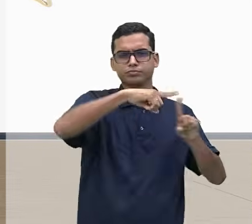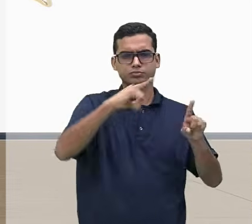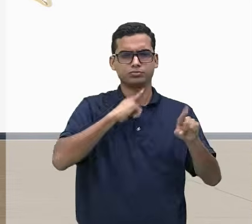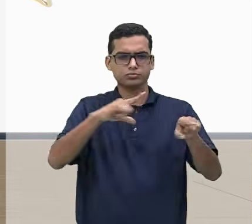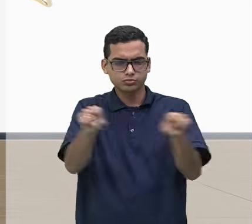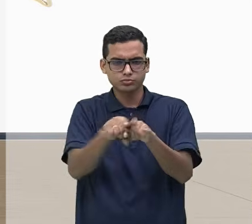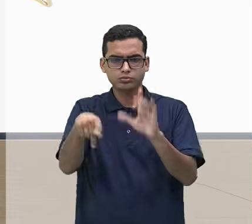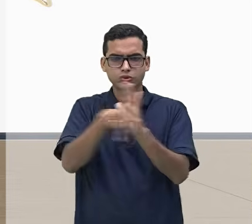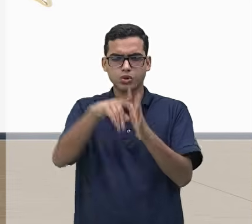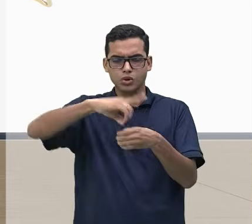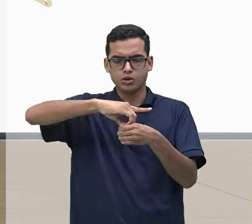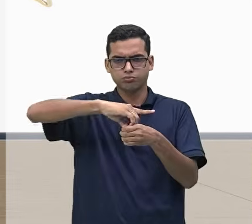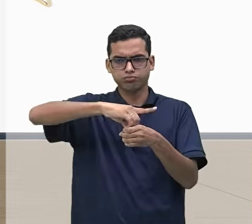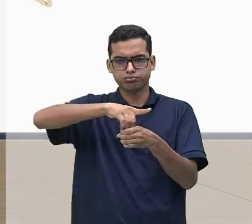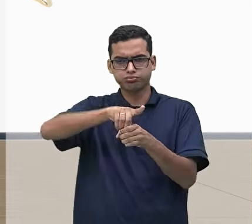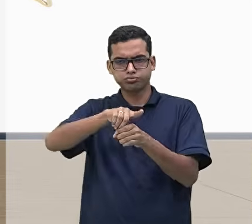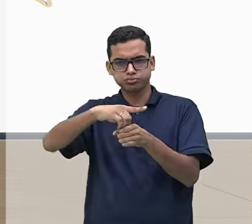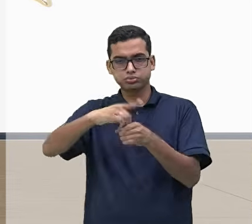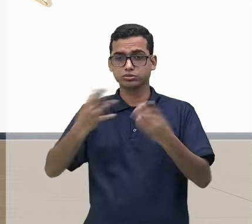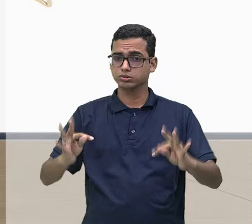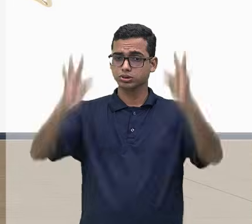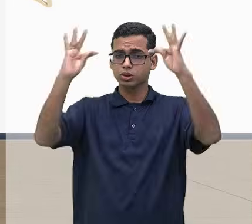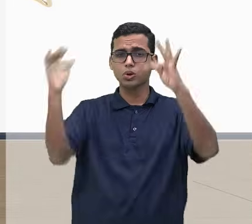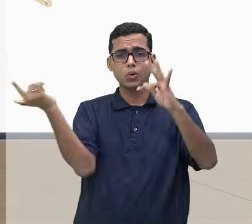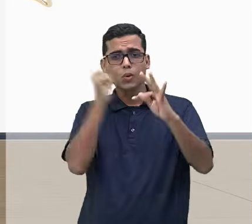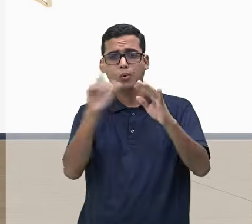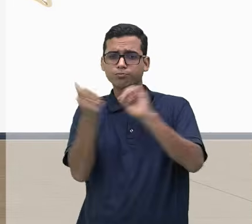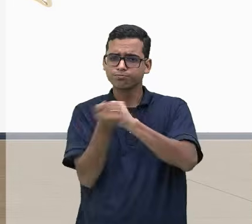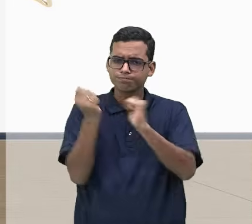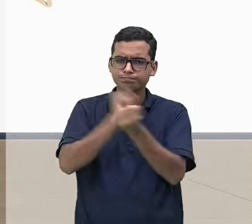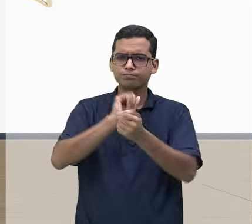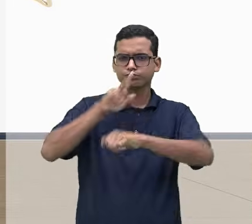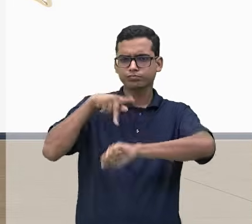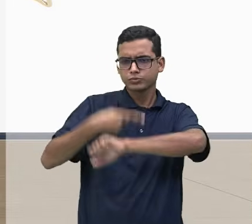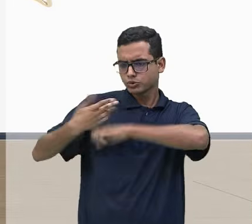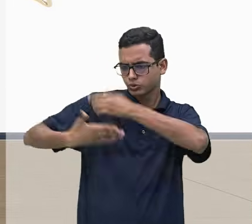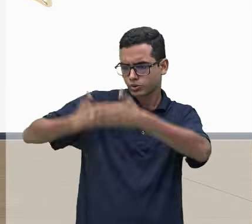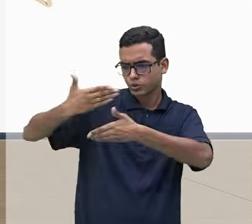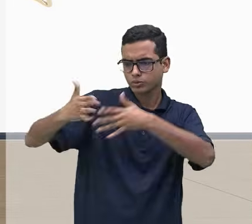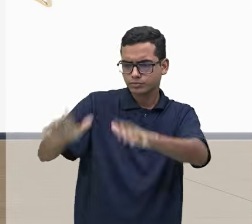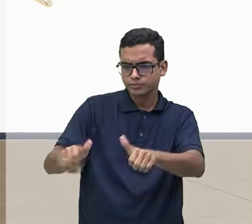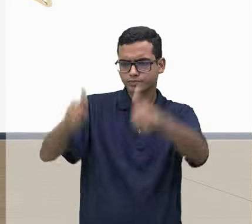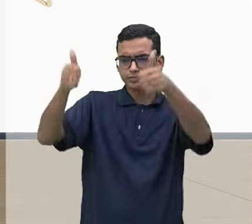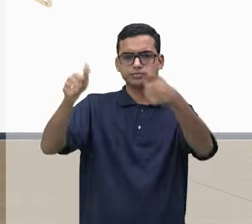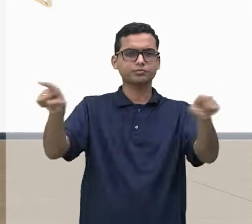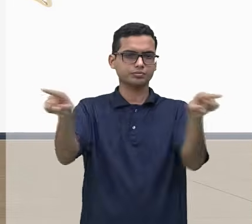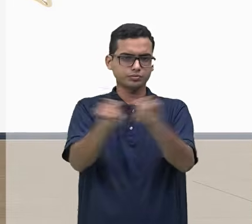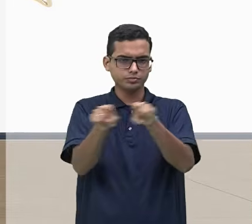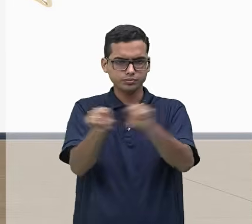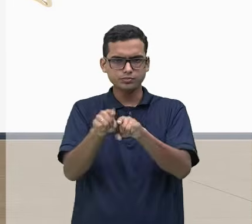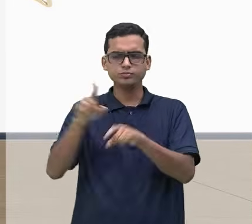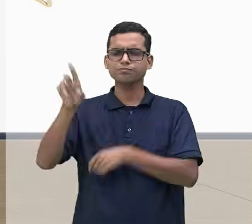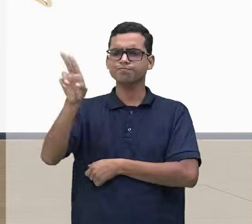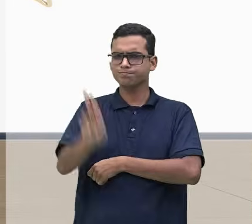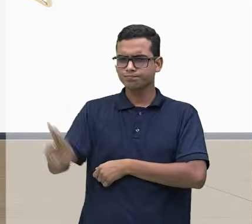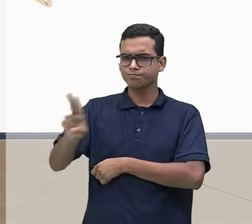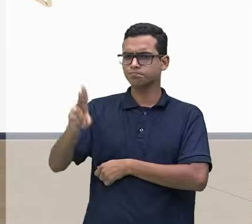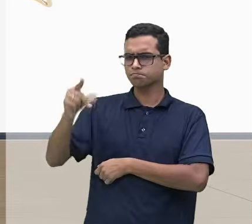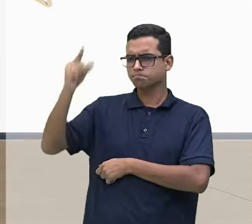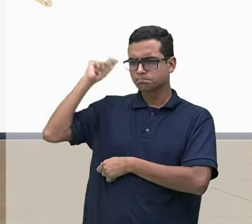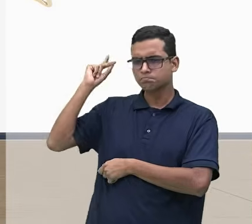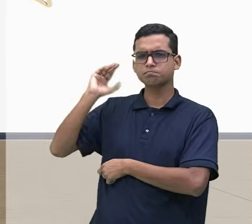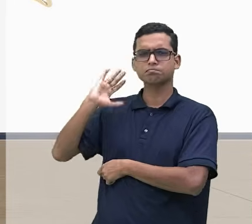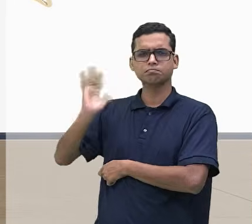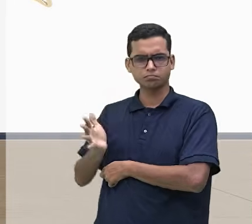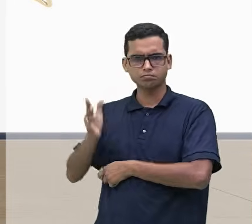vai observar que essa tecnologia ela foi se adequando e melhorando cada vez mais, já era muito utilizada desde os